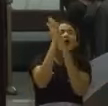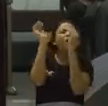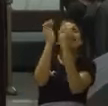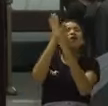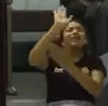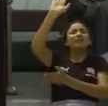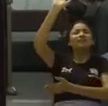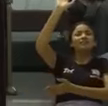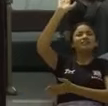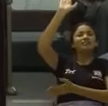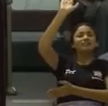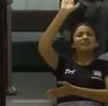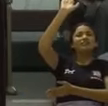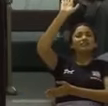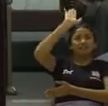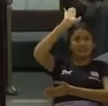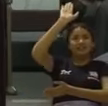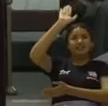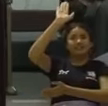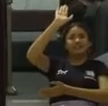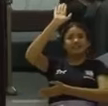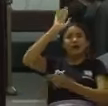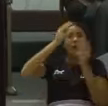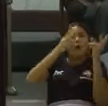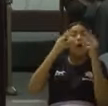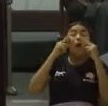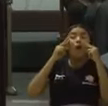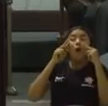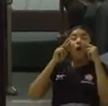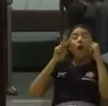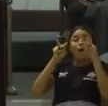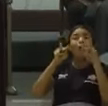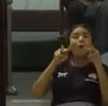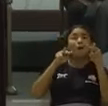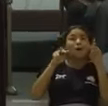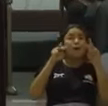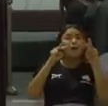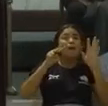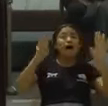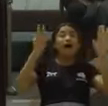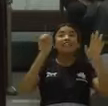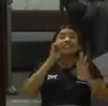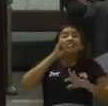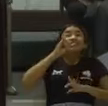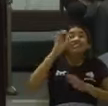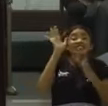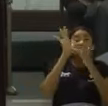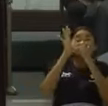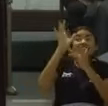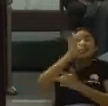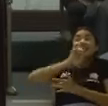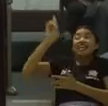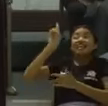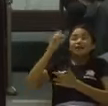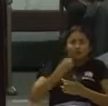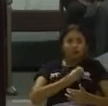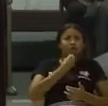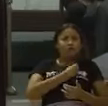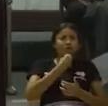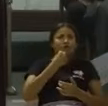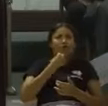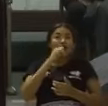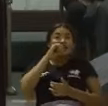mãos. Mas olhe para mim aqui hoje, se Deus é vivo, se Deus habita nesta